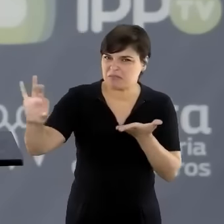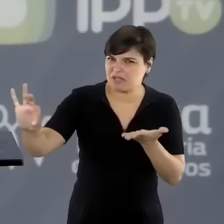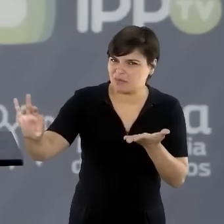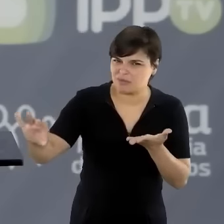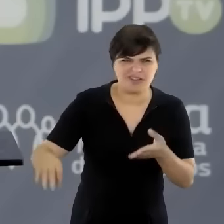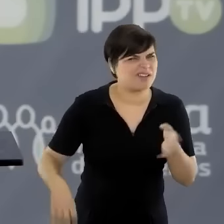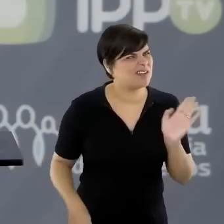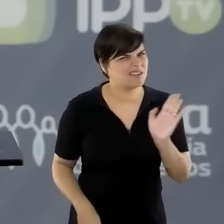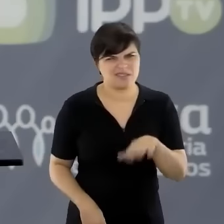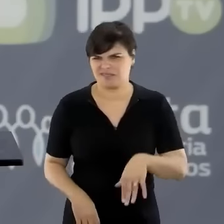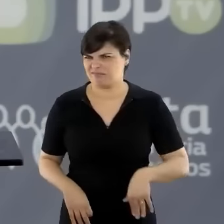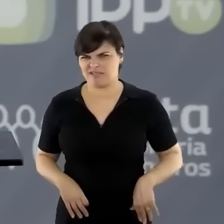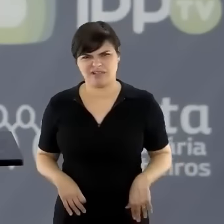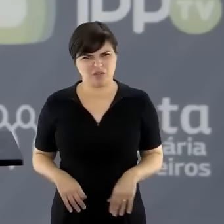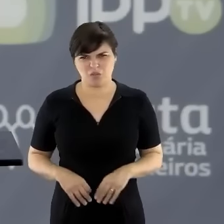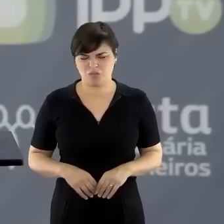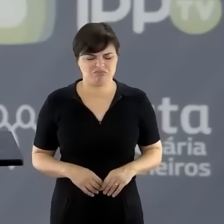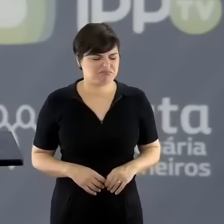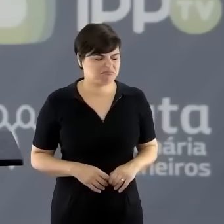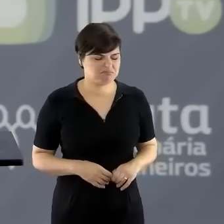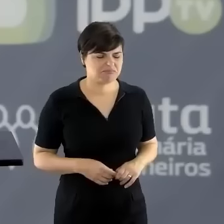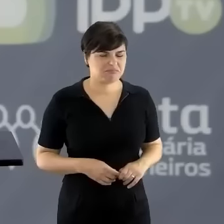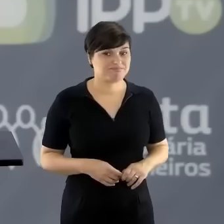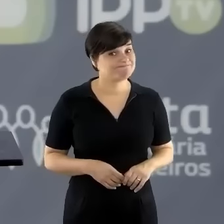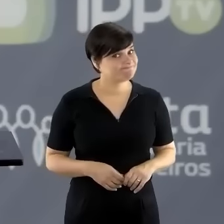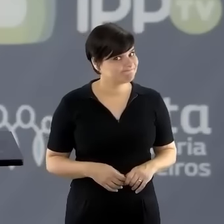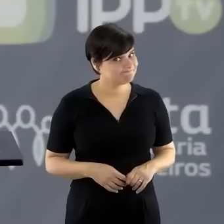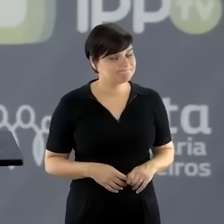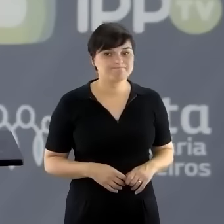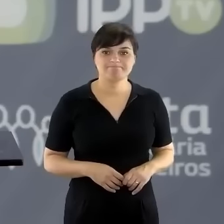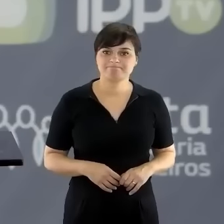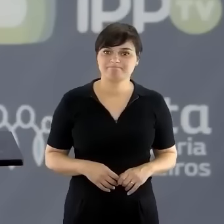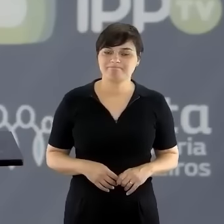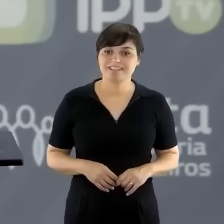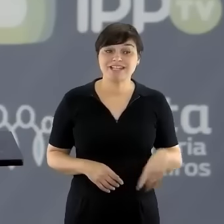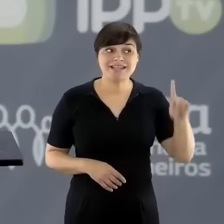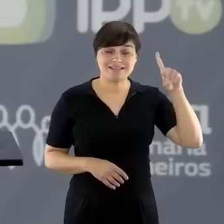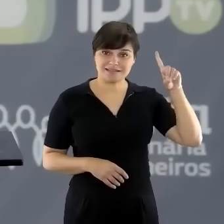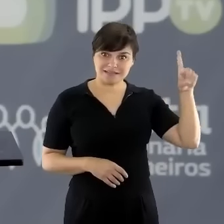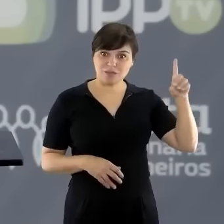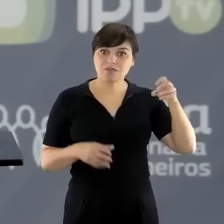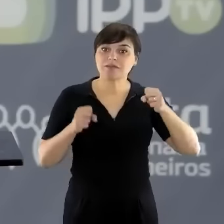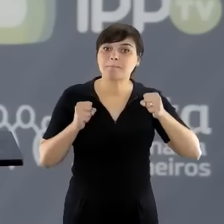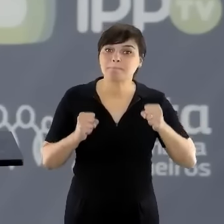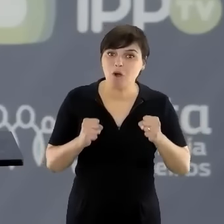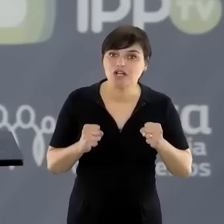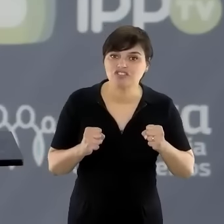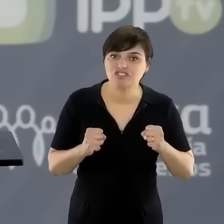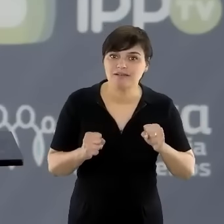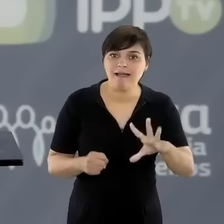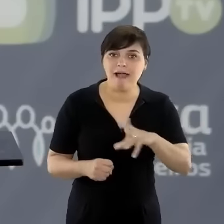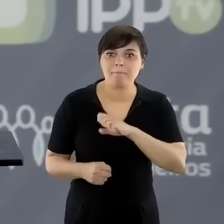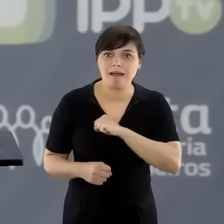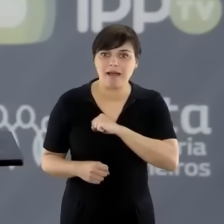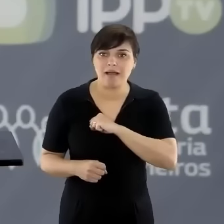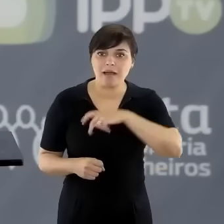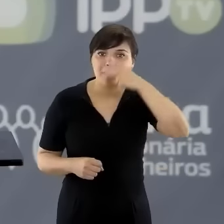inimigos deixa eu dizer uma coisa para você Deus é capaz de amar gente que você não